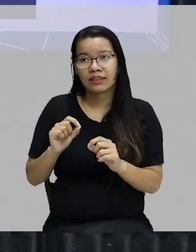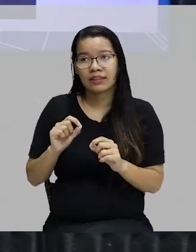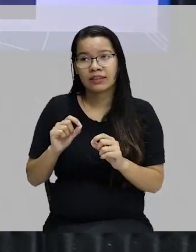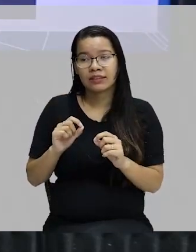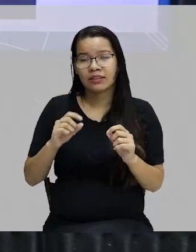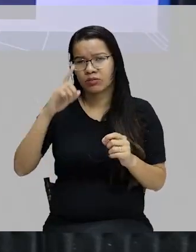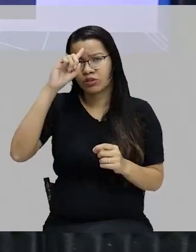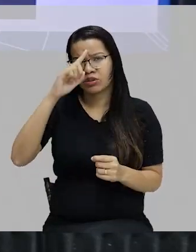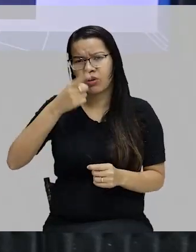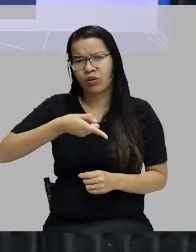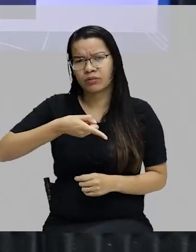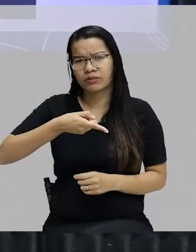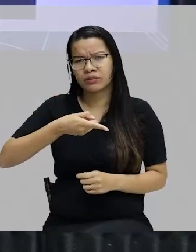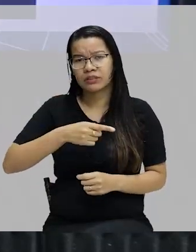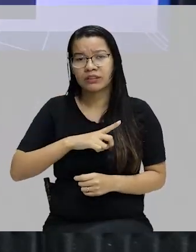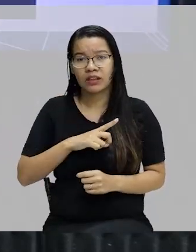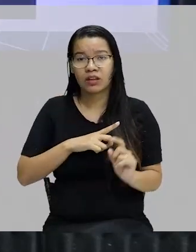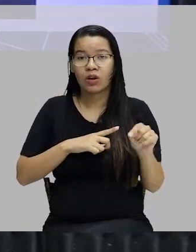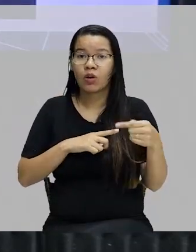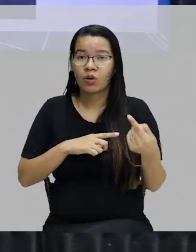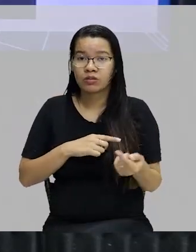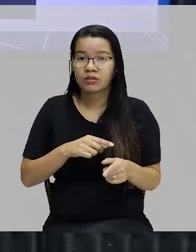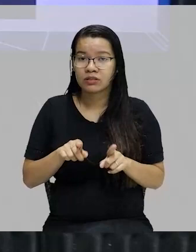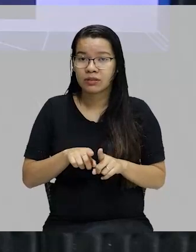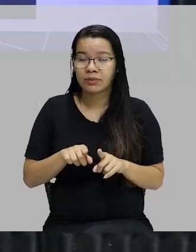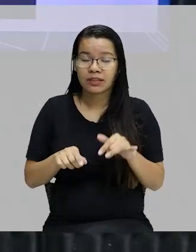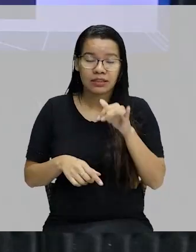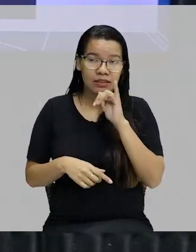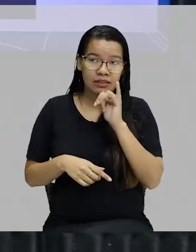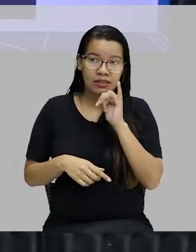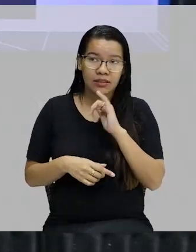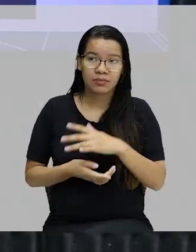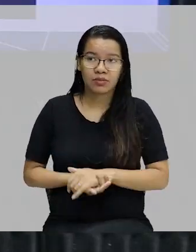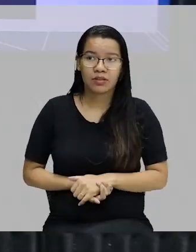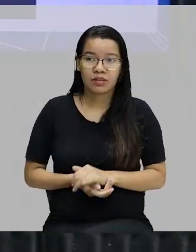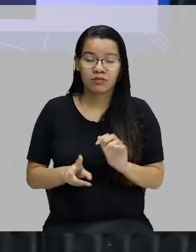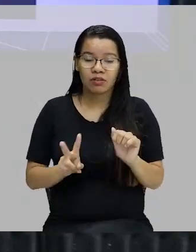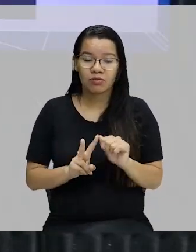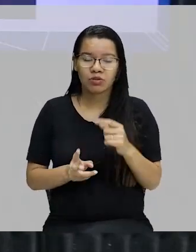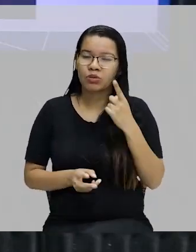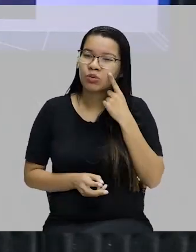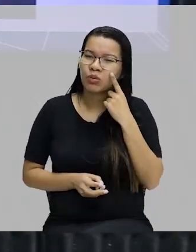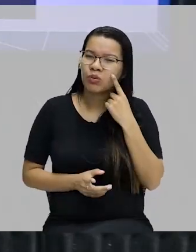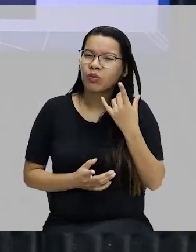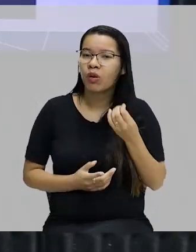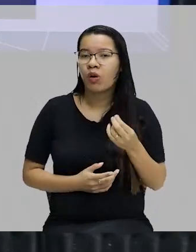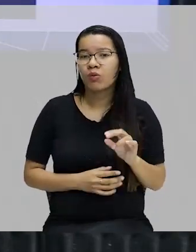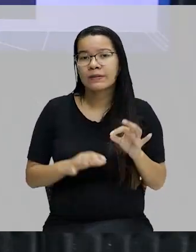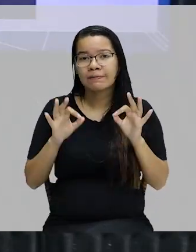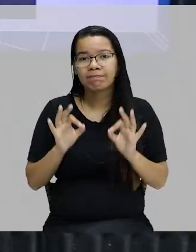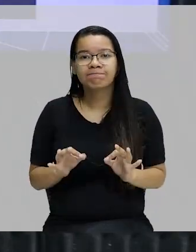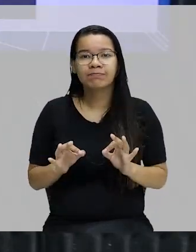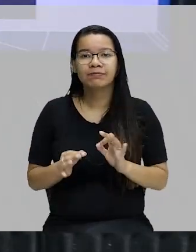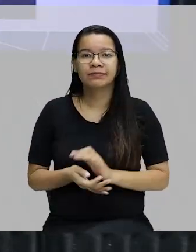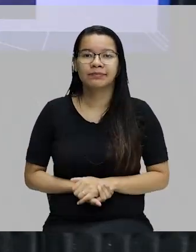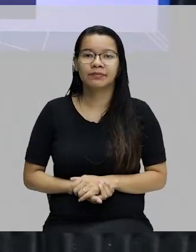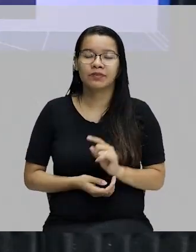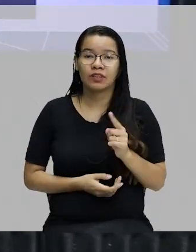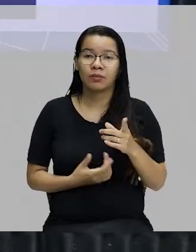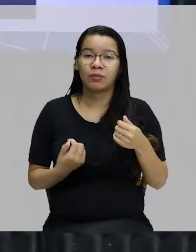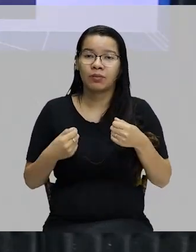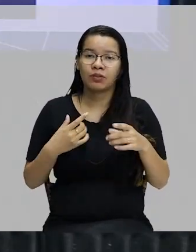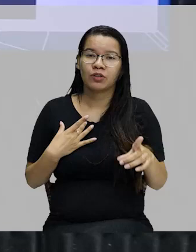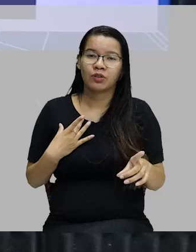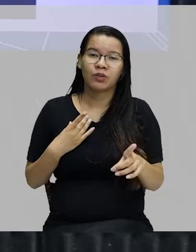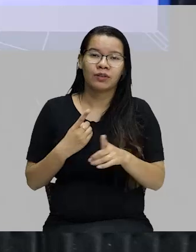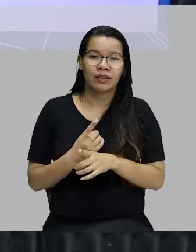de ordem. Existem outros também, como, por exemplo, advérbio de dúvida ou de certeza, que você pode encontrar em